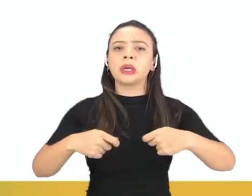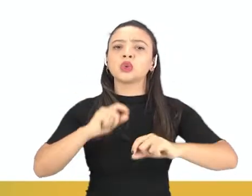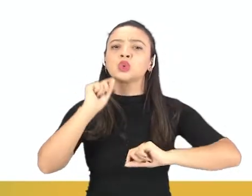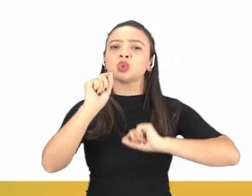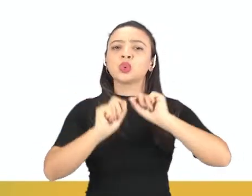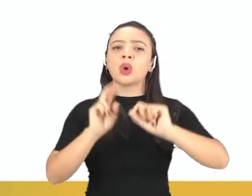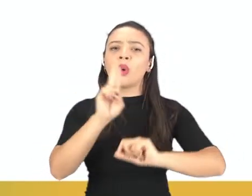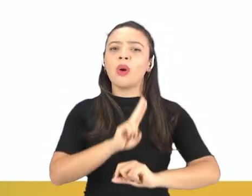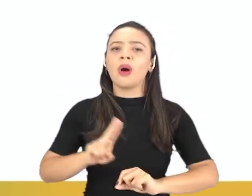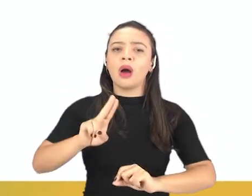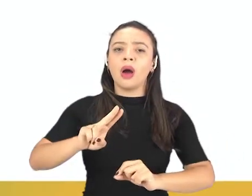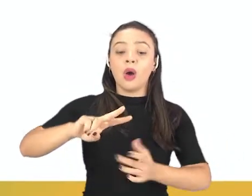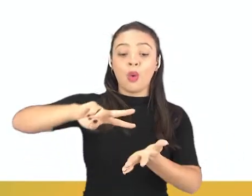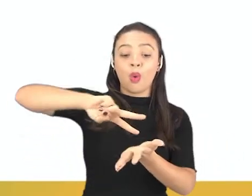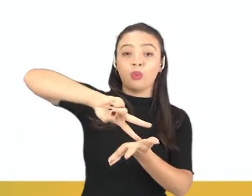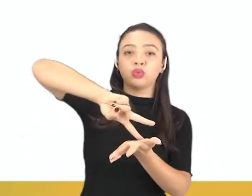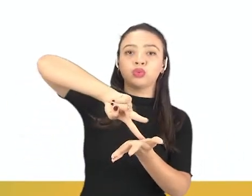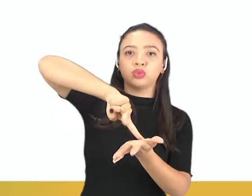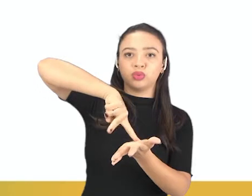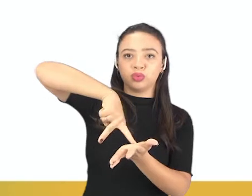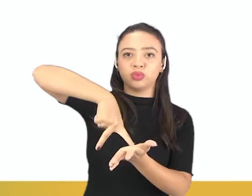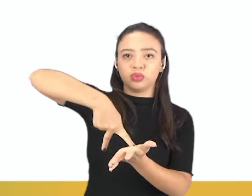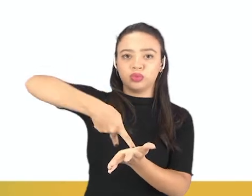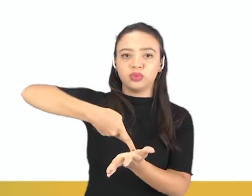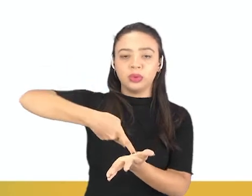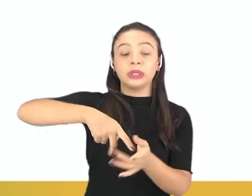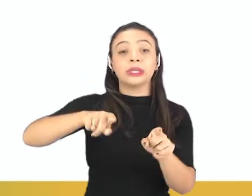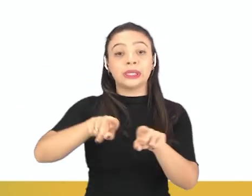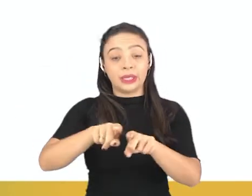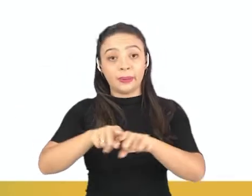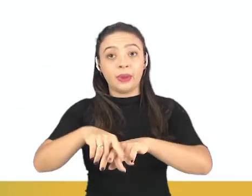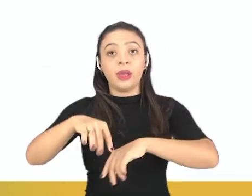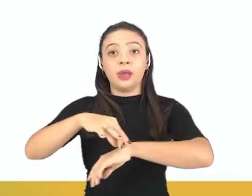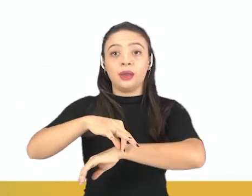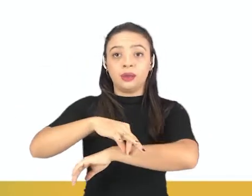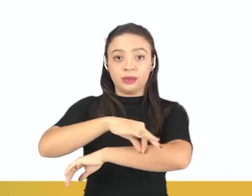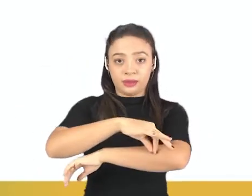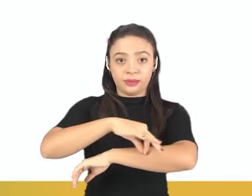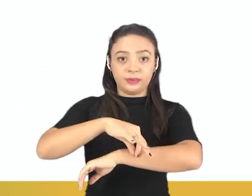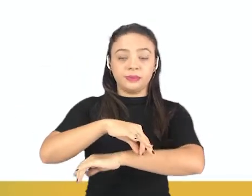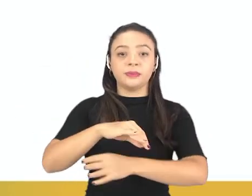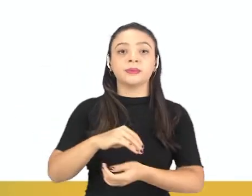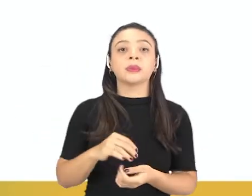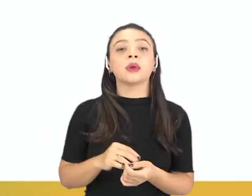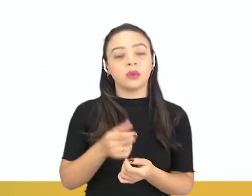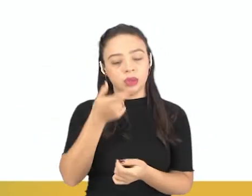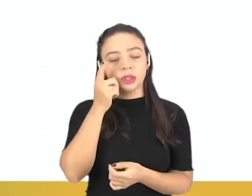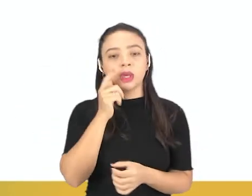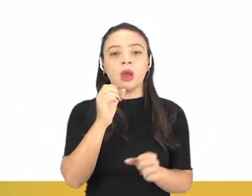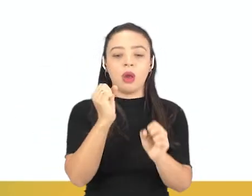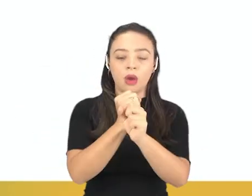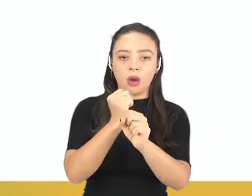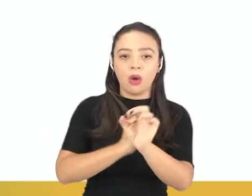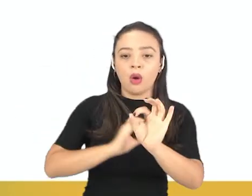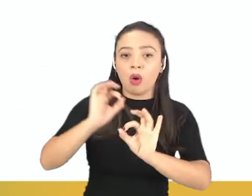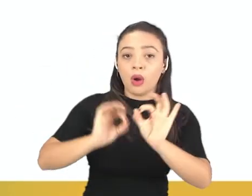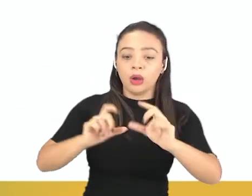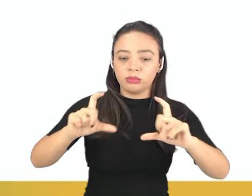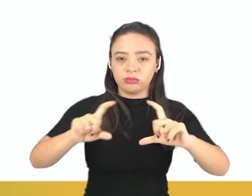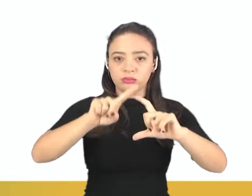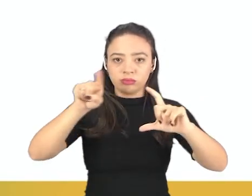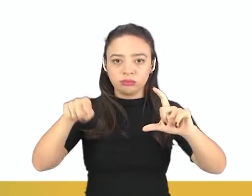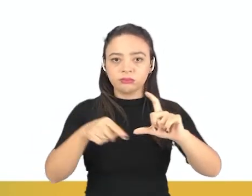instrumento geométrico chamado compasso né e de uma régua e assim a gente constrói uma circunferência perfeitamente